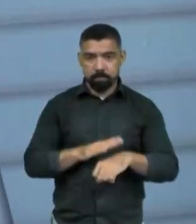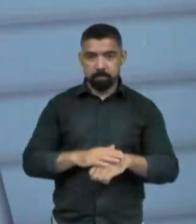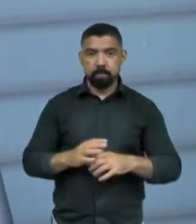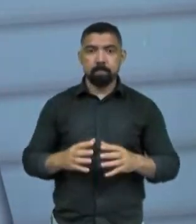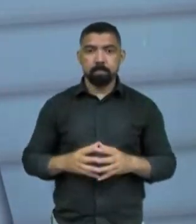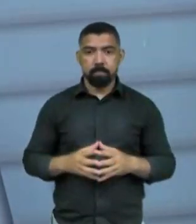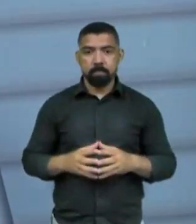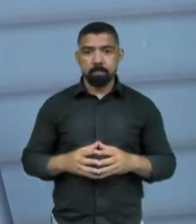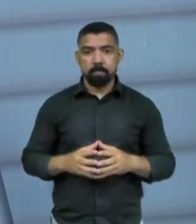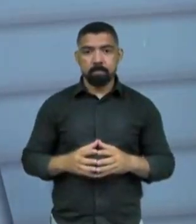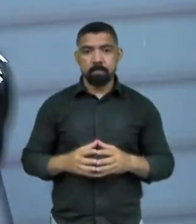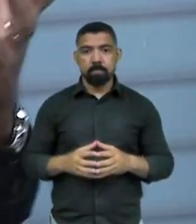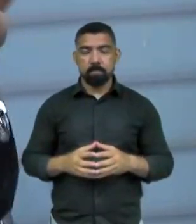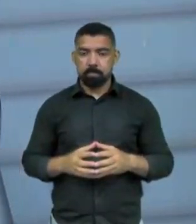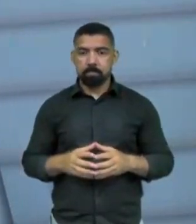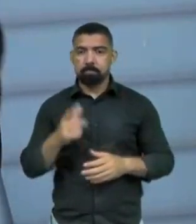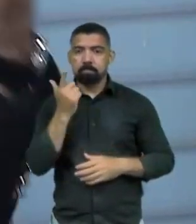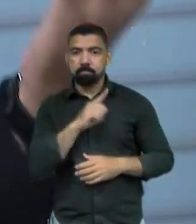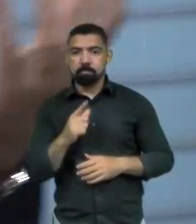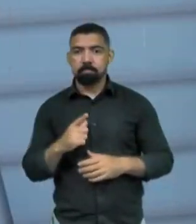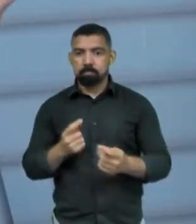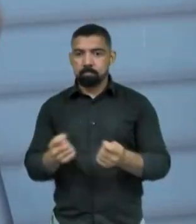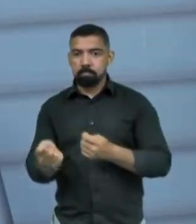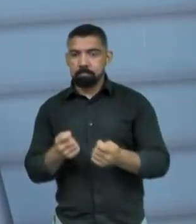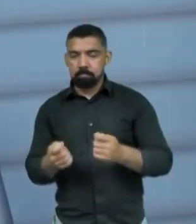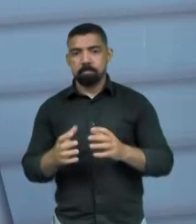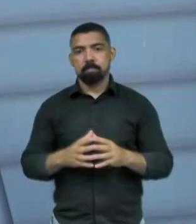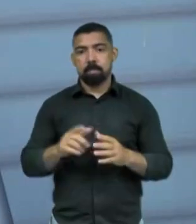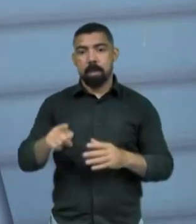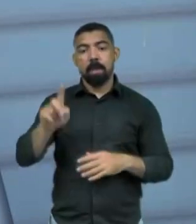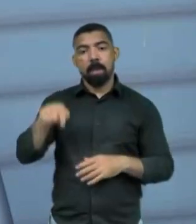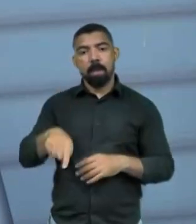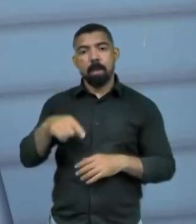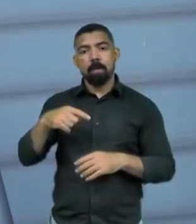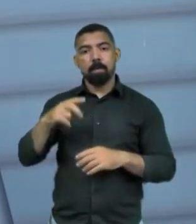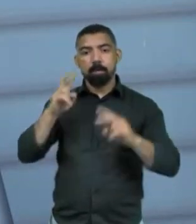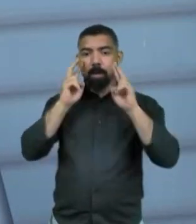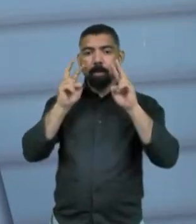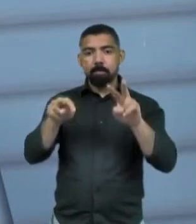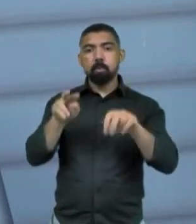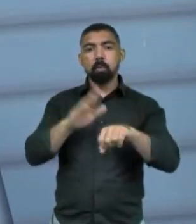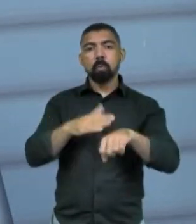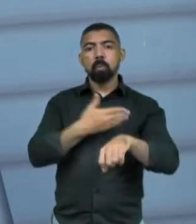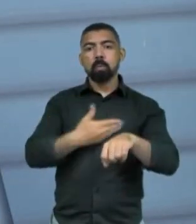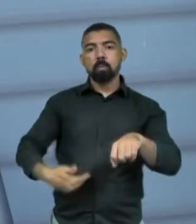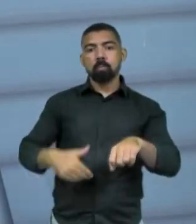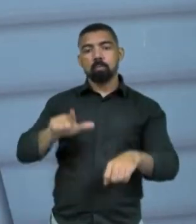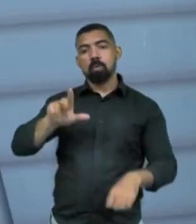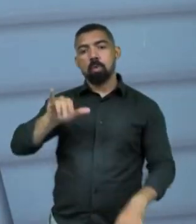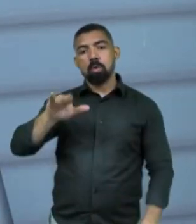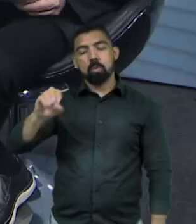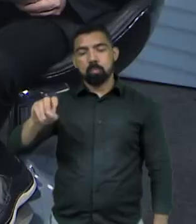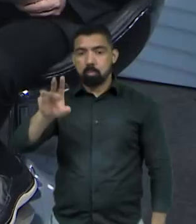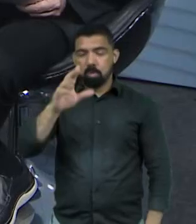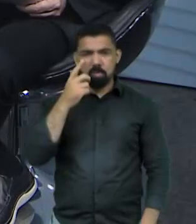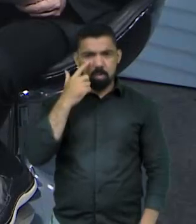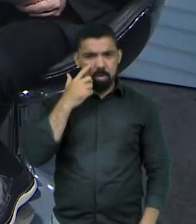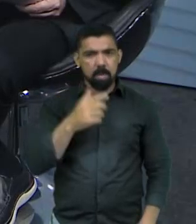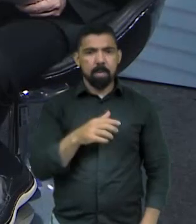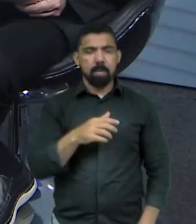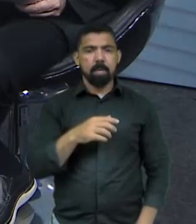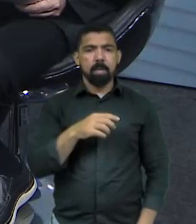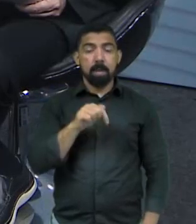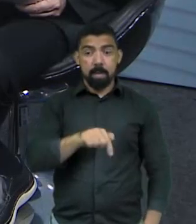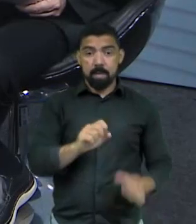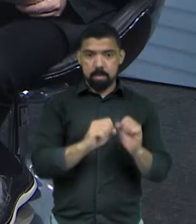né, acompanhar, cobrar. Então, essa é a visão da governança do Ceará 2050. Né? Essa minuta que a Assembleia